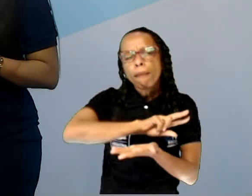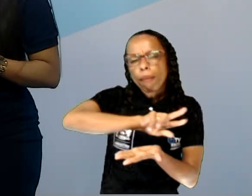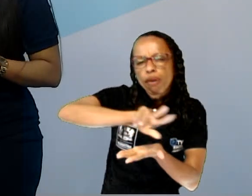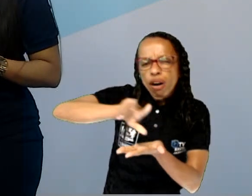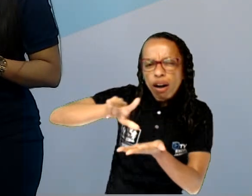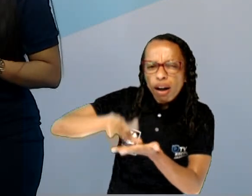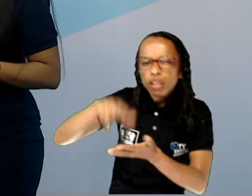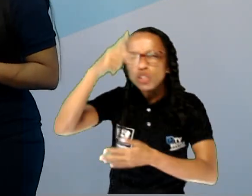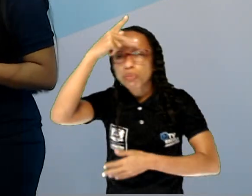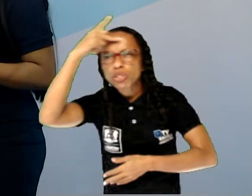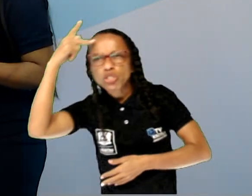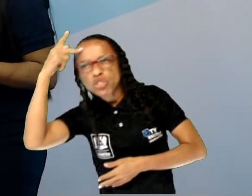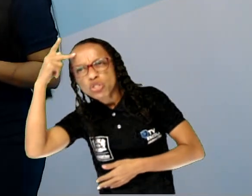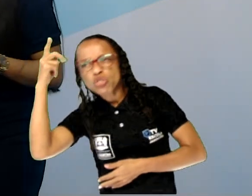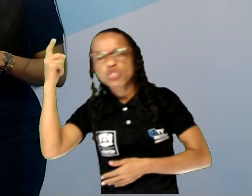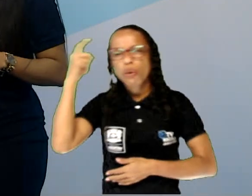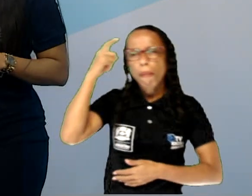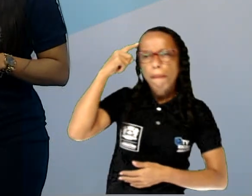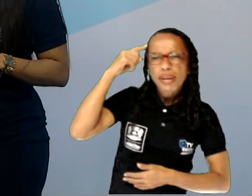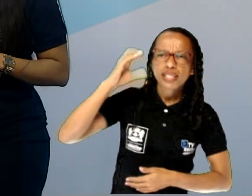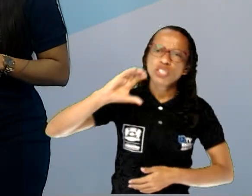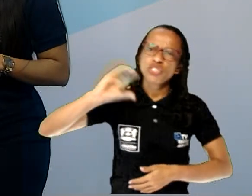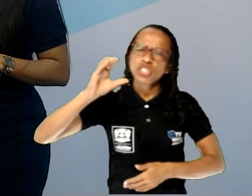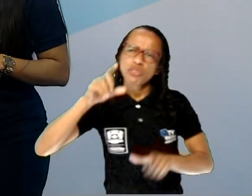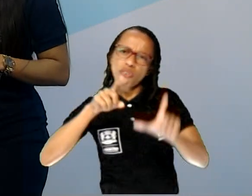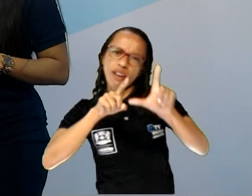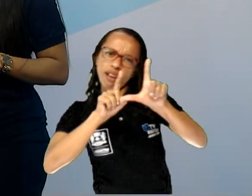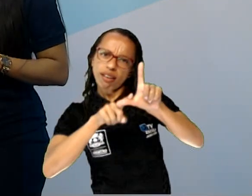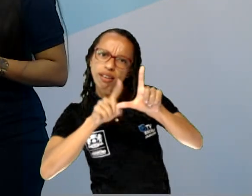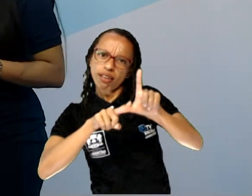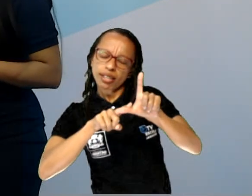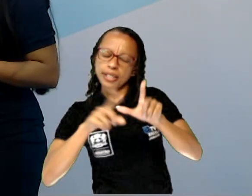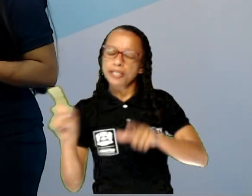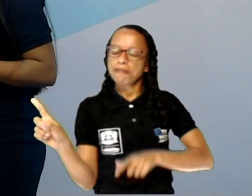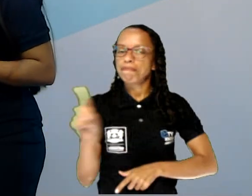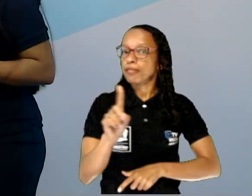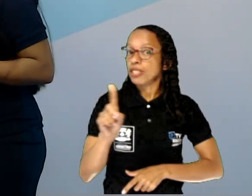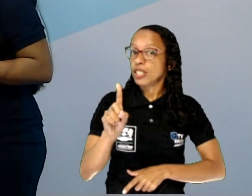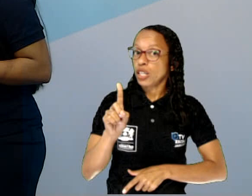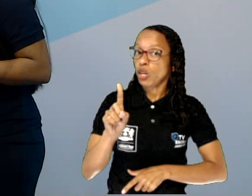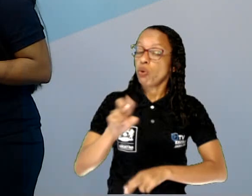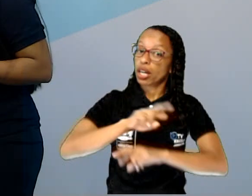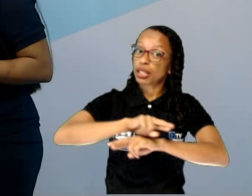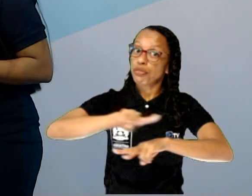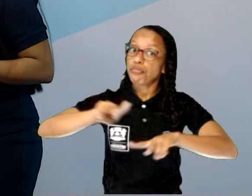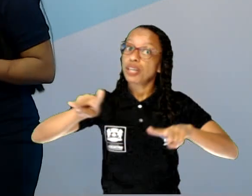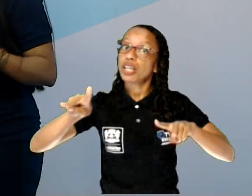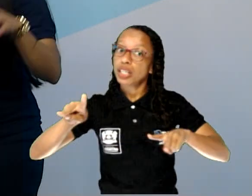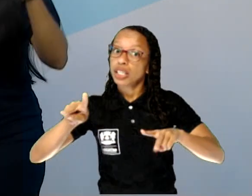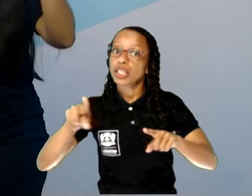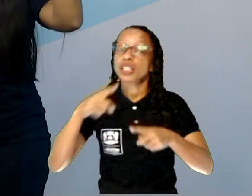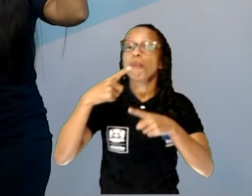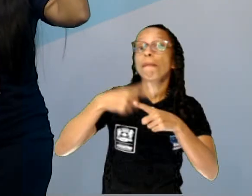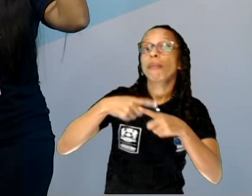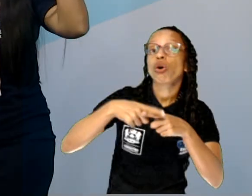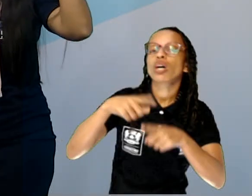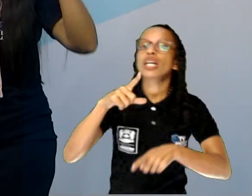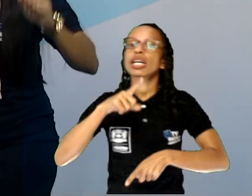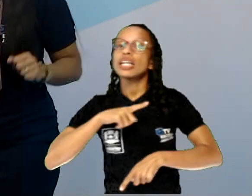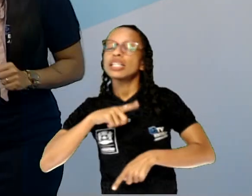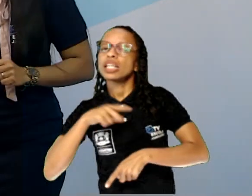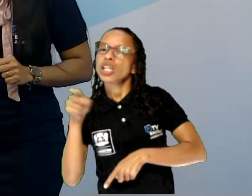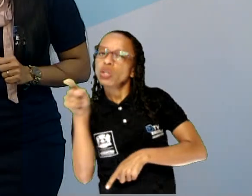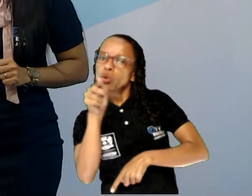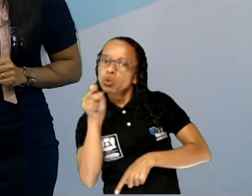é uma letra, não é. Ele torna-se diferente do C justamente por causa desse acento que está aqui embaixo, que pouca gente